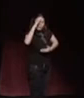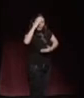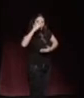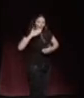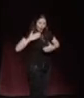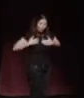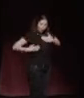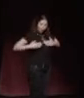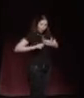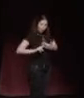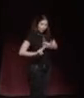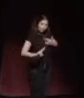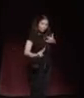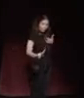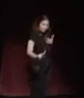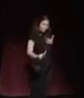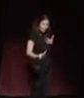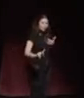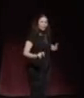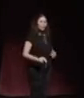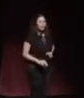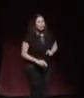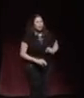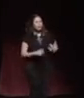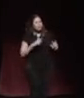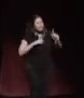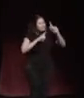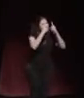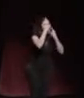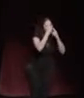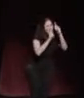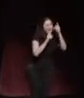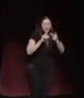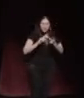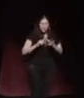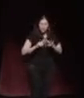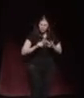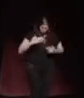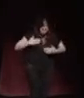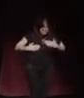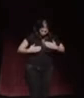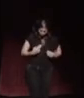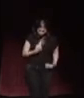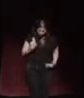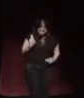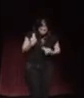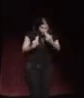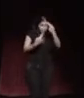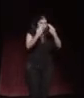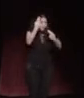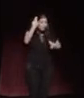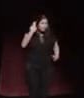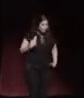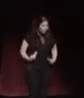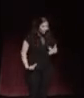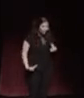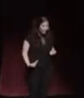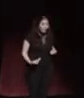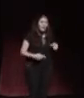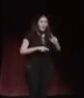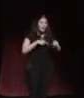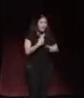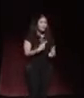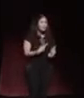vai colocando gestos, nomeando o corpo. Depois o pai brinca com o bebê, canta uma cantiga de ninar e joga o bebê